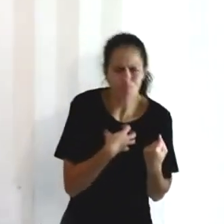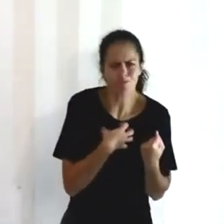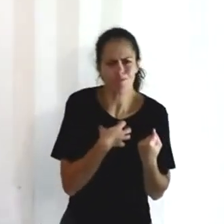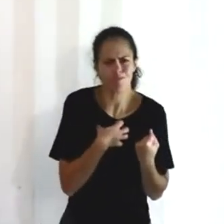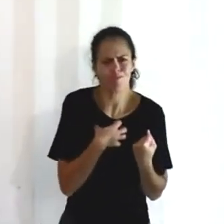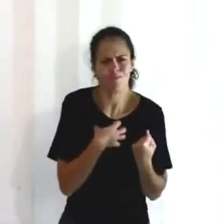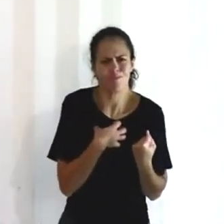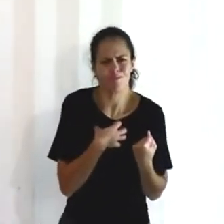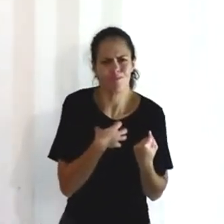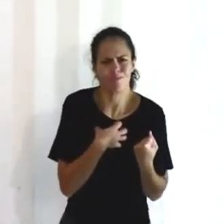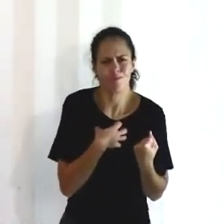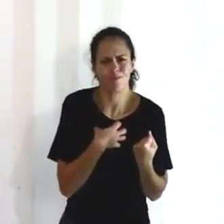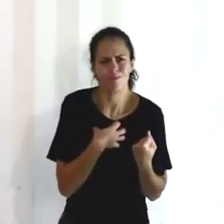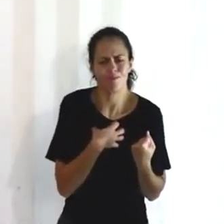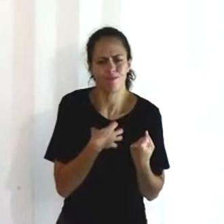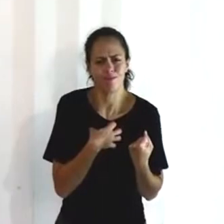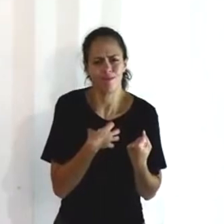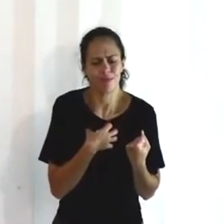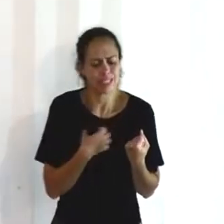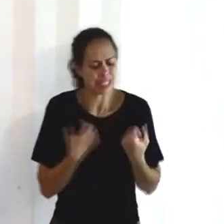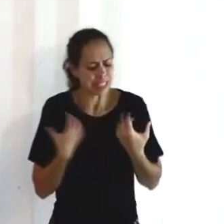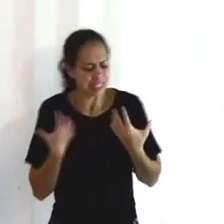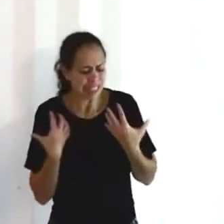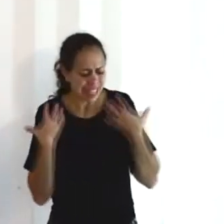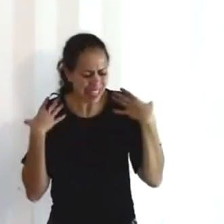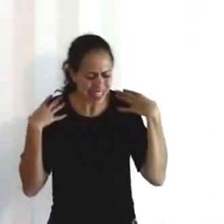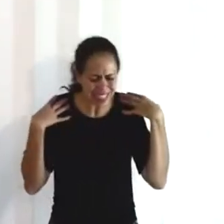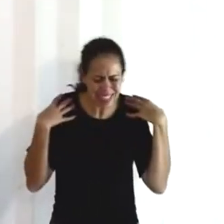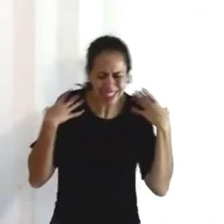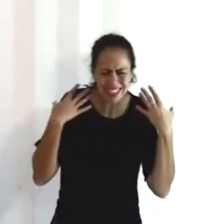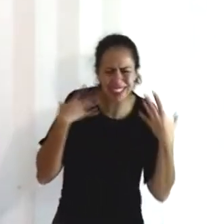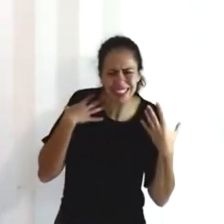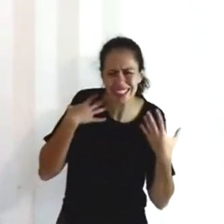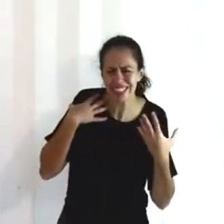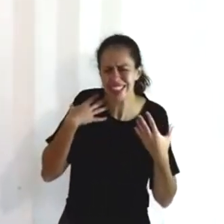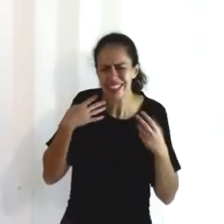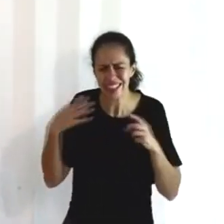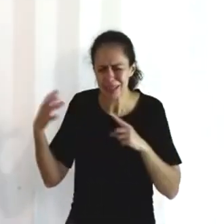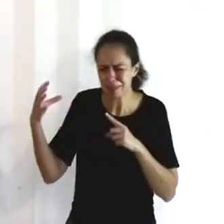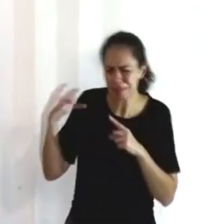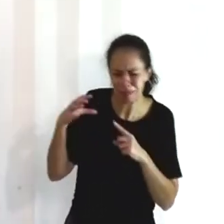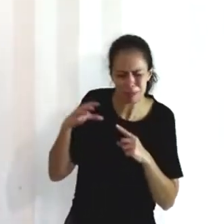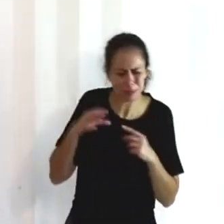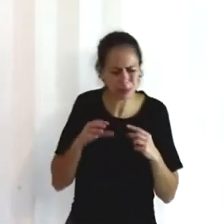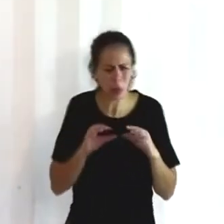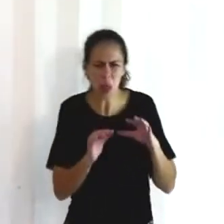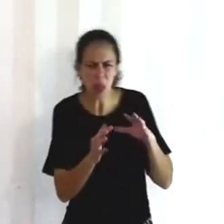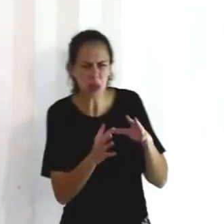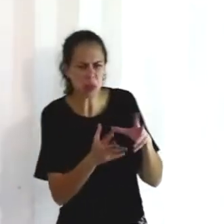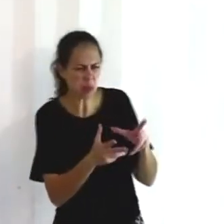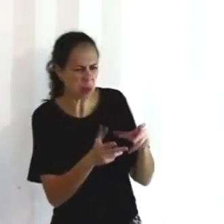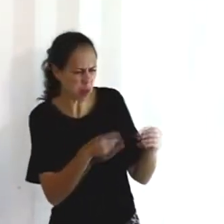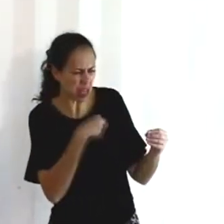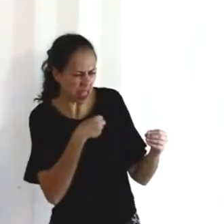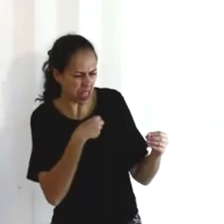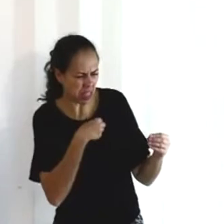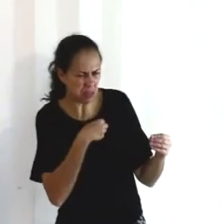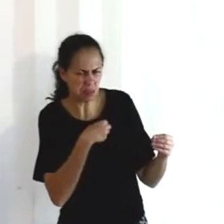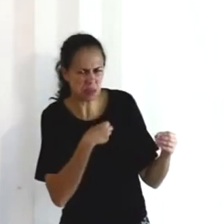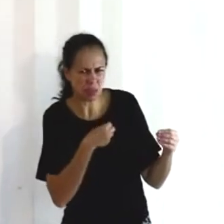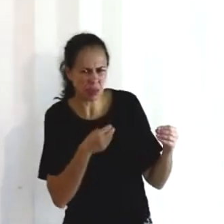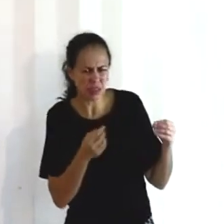de Deus, o peso dos gostos por coisas que não são as coisas de Deus. Os pecados estão sempre em